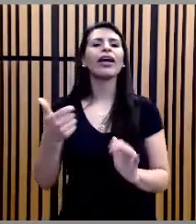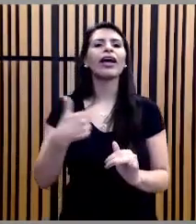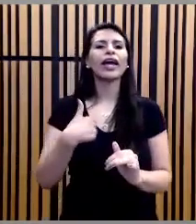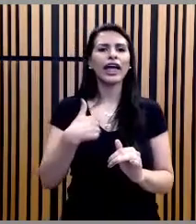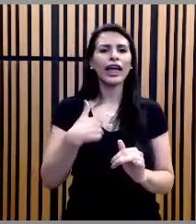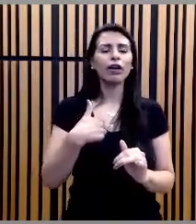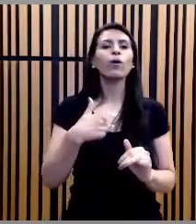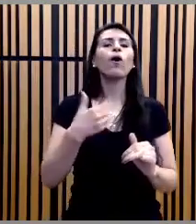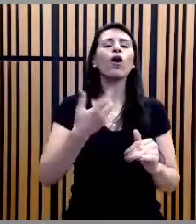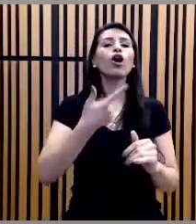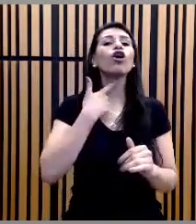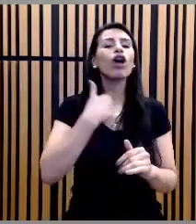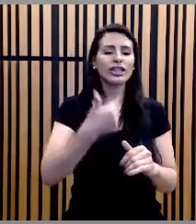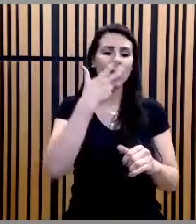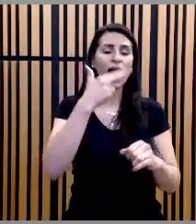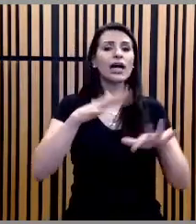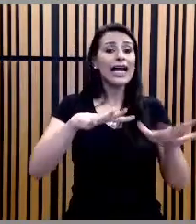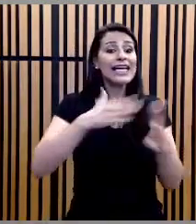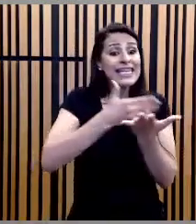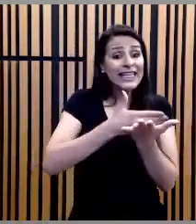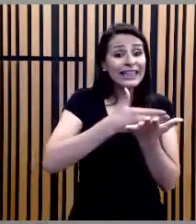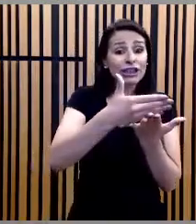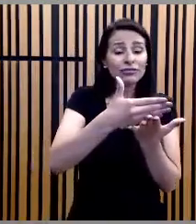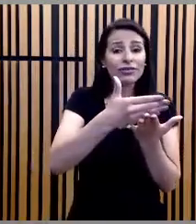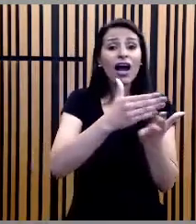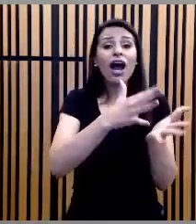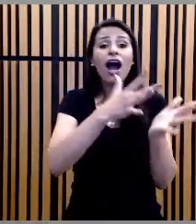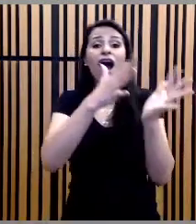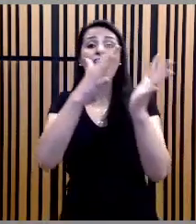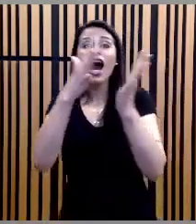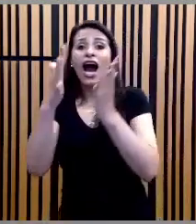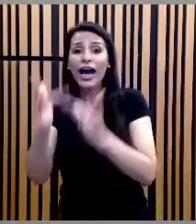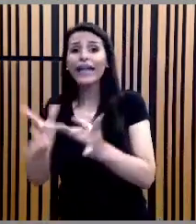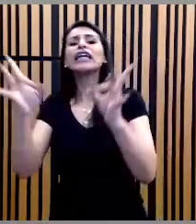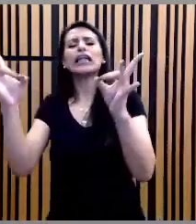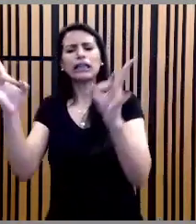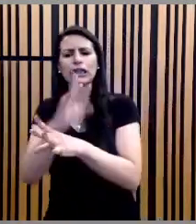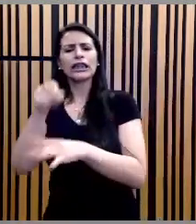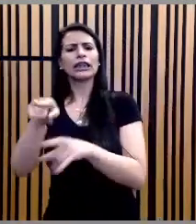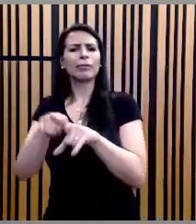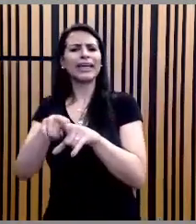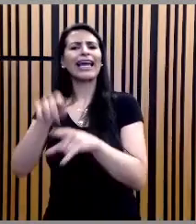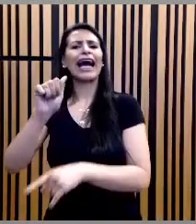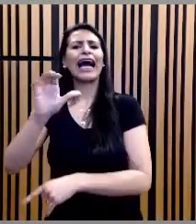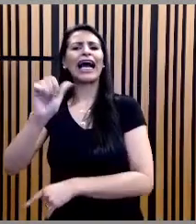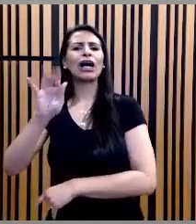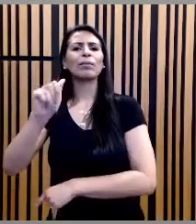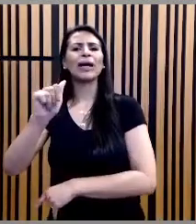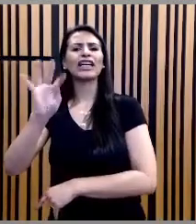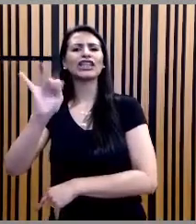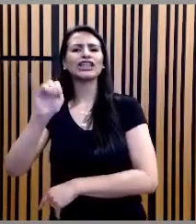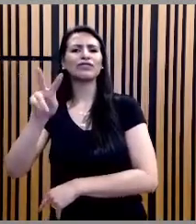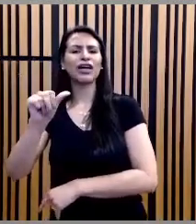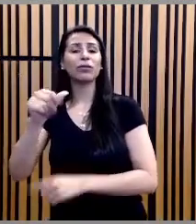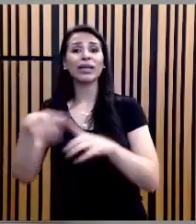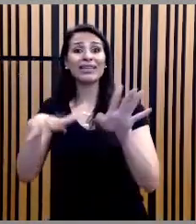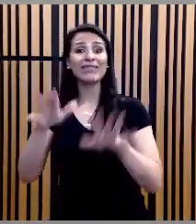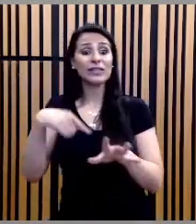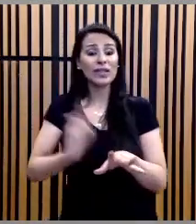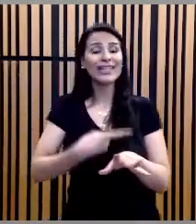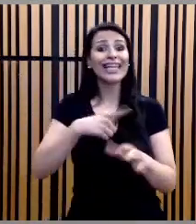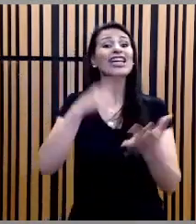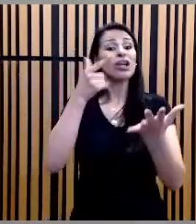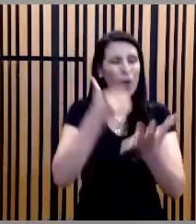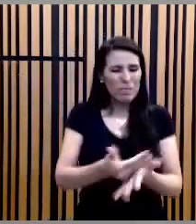muito, que é acabativa. A gente tem muita iniciativa muitas vezes, mas a gente desanima no caminho, né, pessoal? E a gente tem que